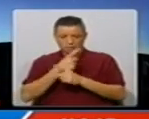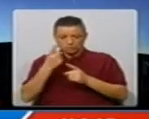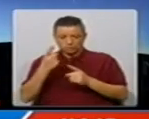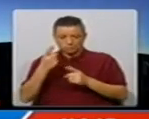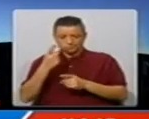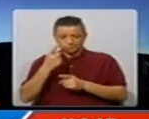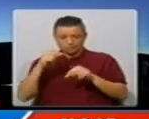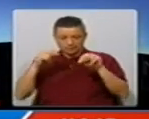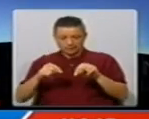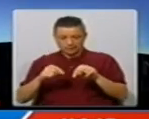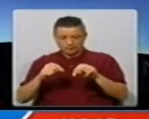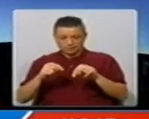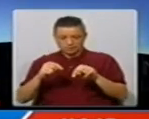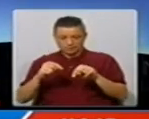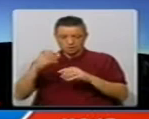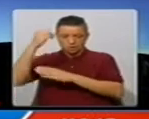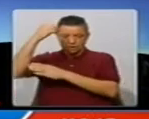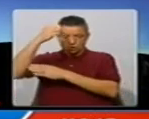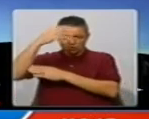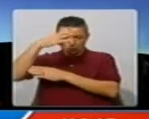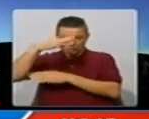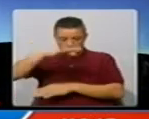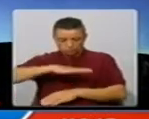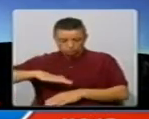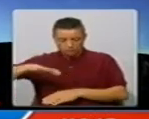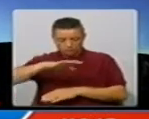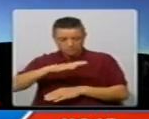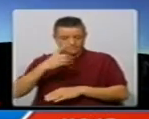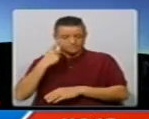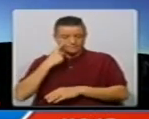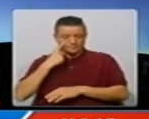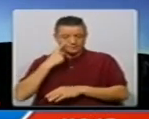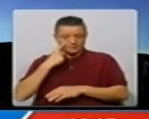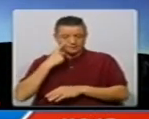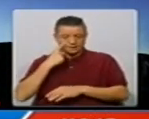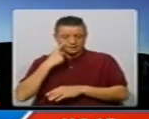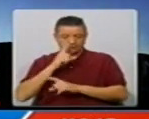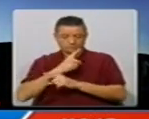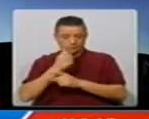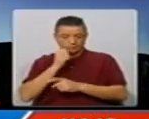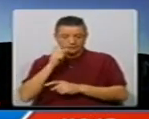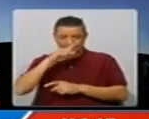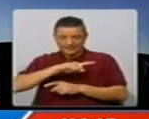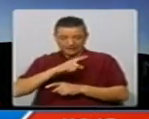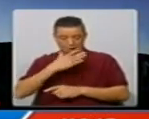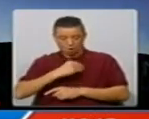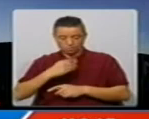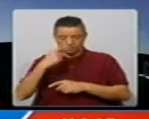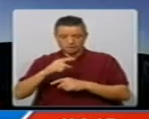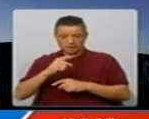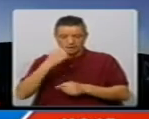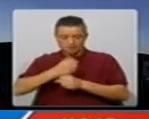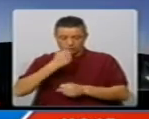encontrada este tipo de luz nas chamadas zonas de habitabilidade, isso é uma má notícia para quem gosta, ou para quem tem como